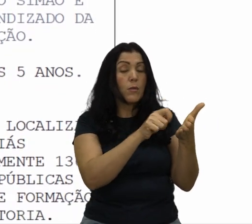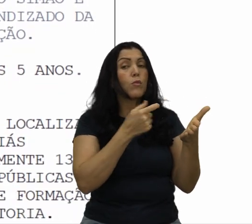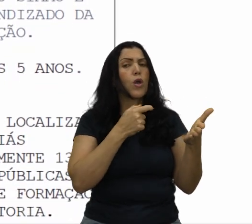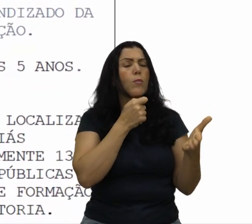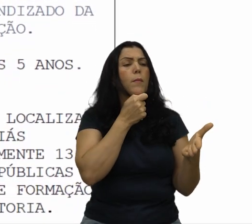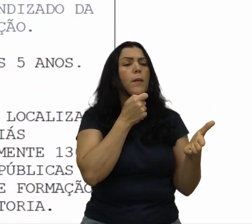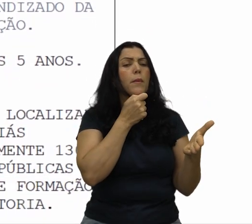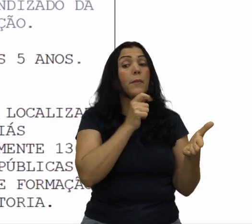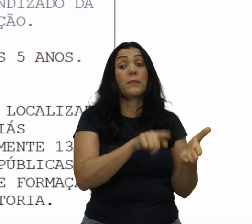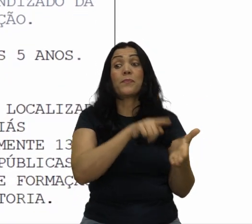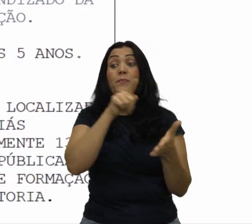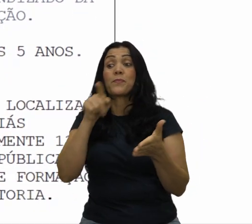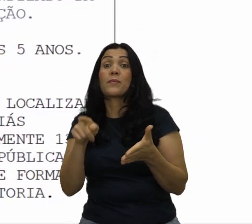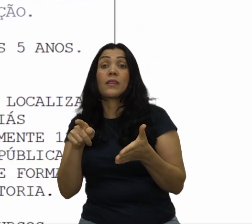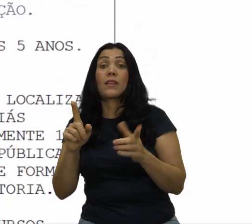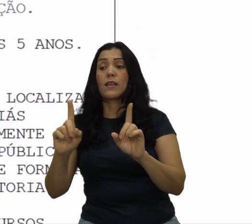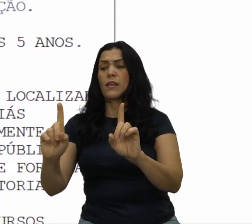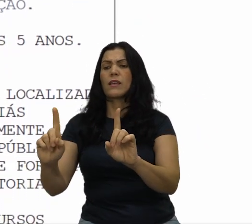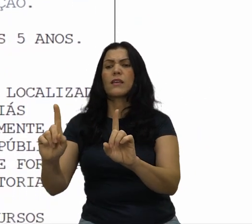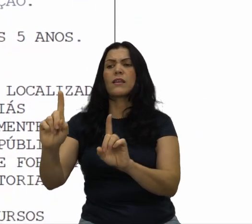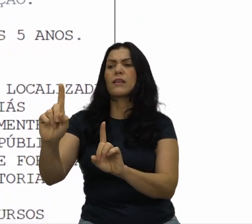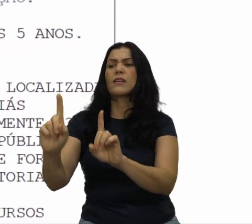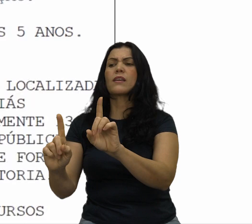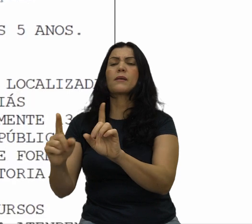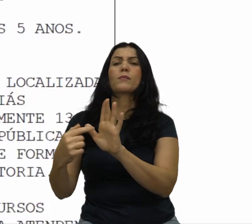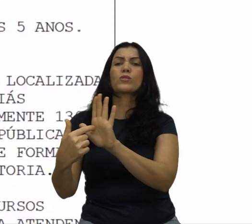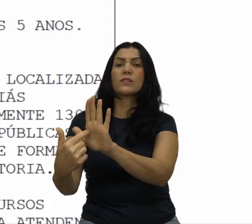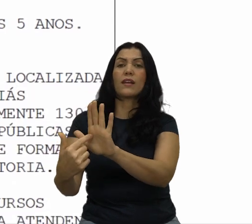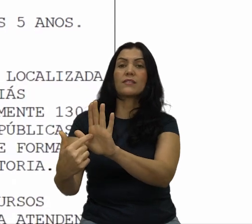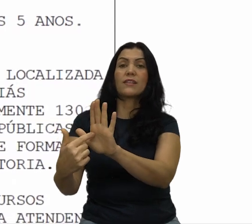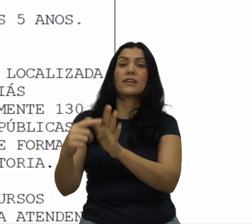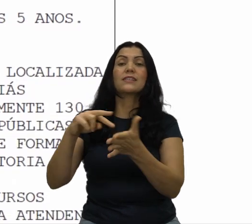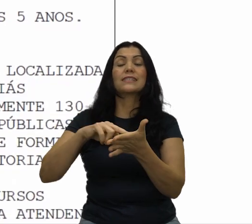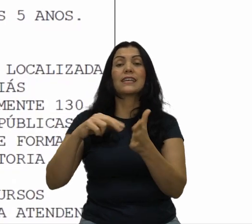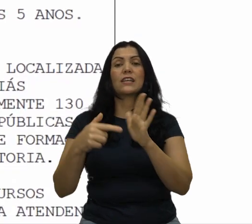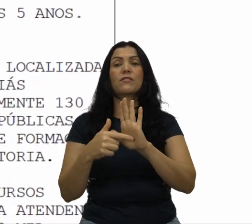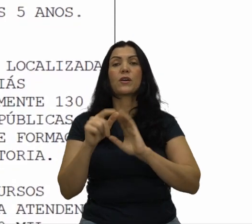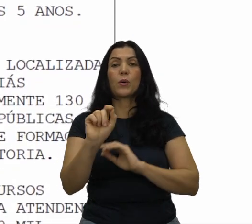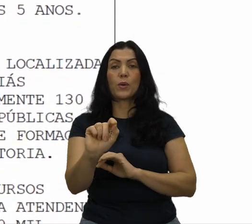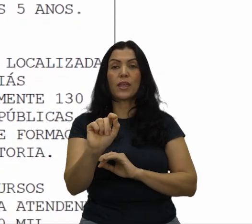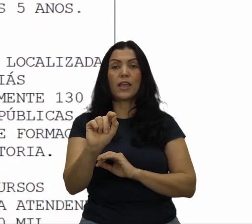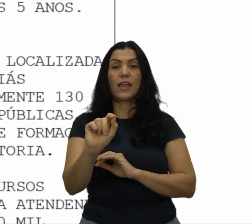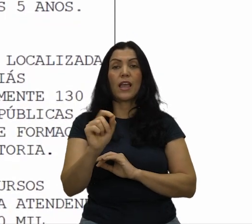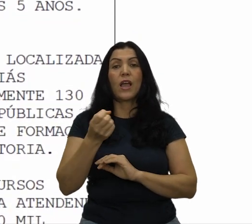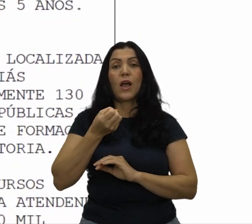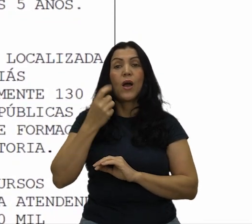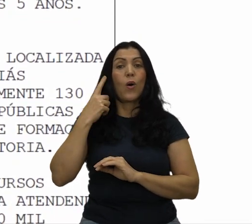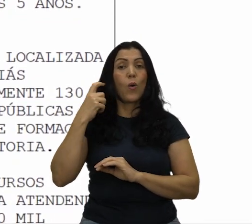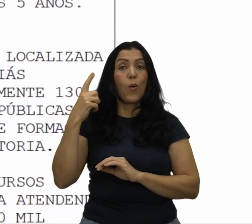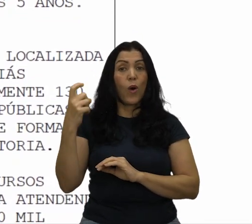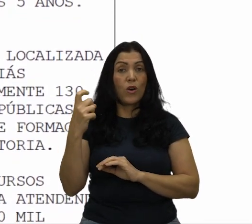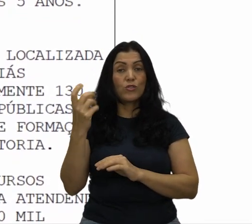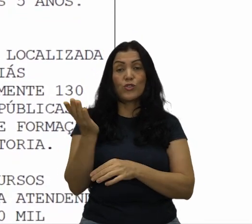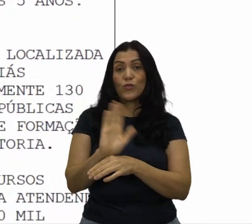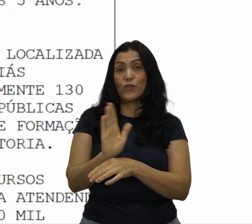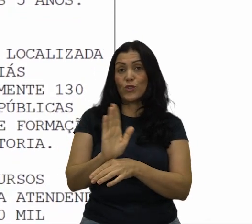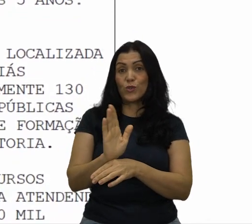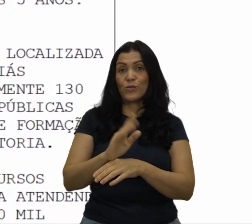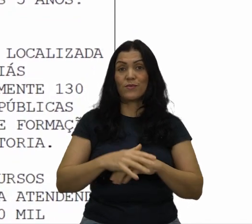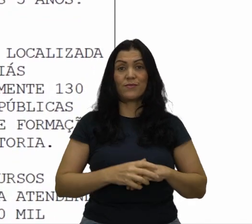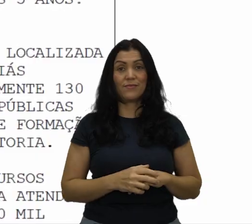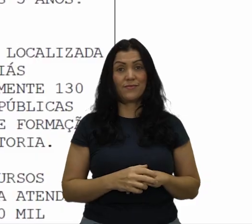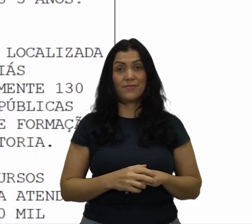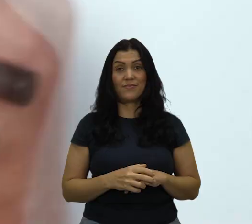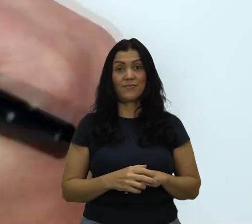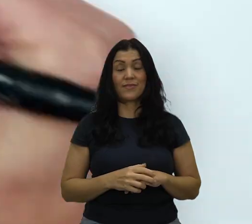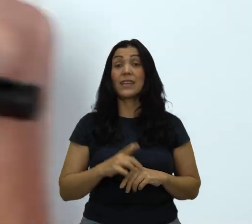o que vai ser narrado e do outro, quais serão as imagens exibidas, ou seja, o áudio e o vídeo.